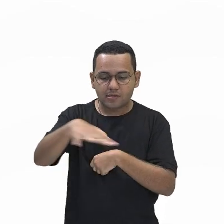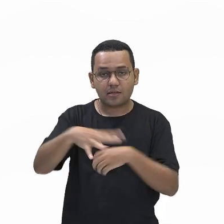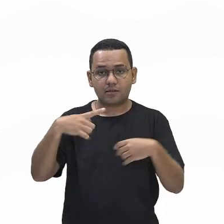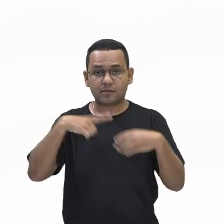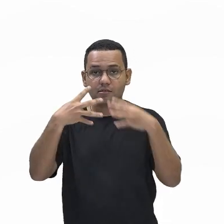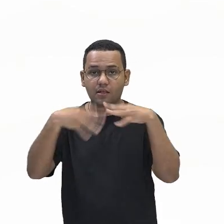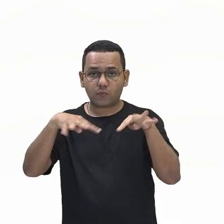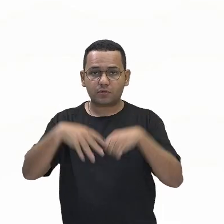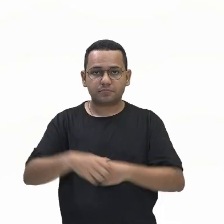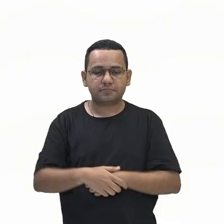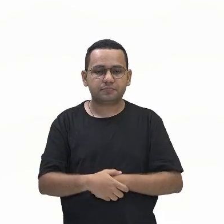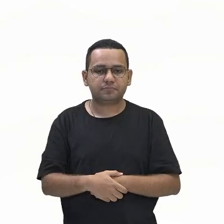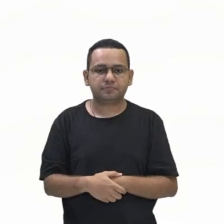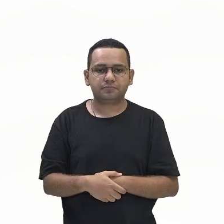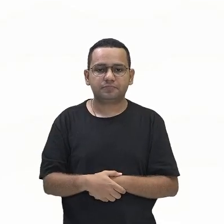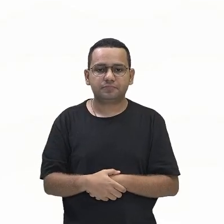aqui